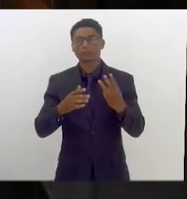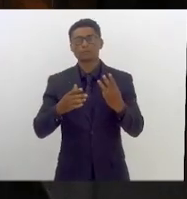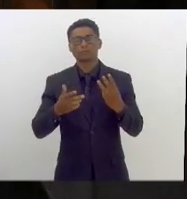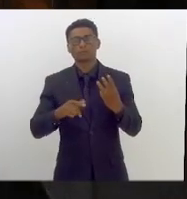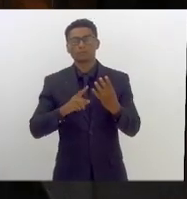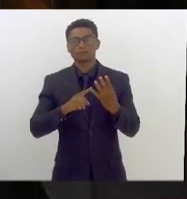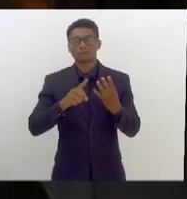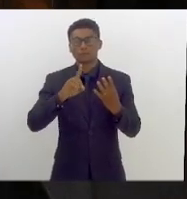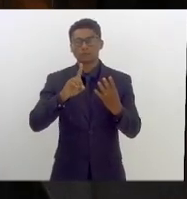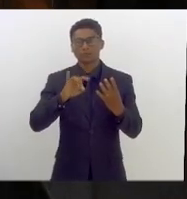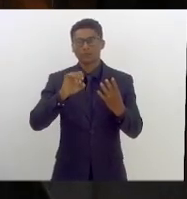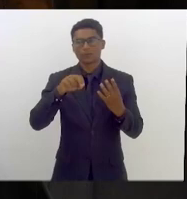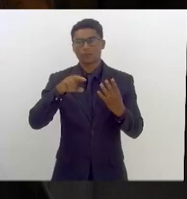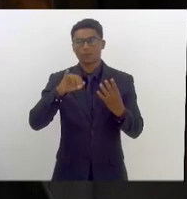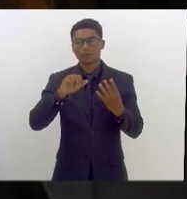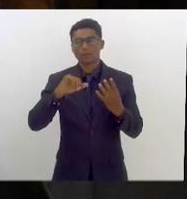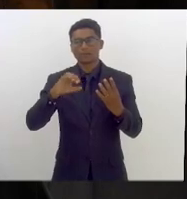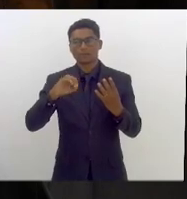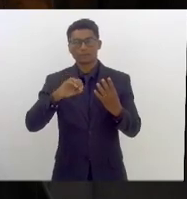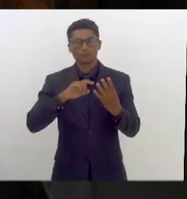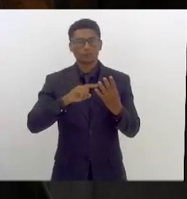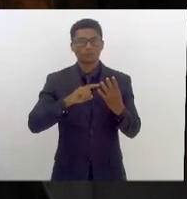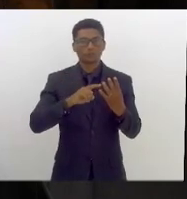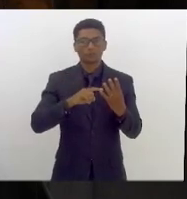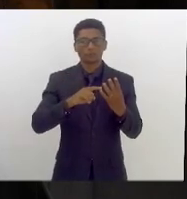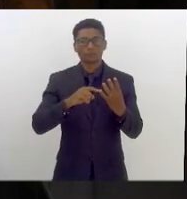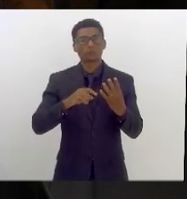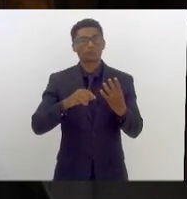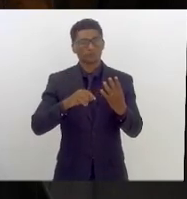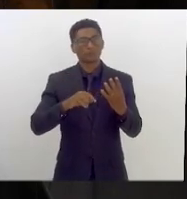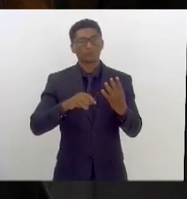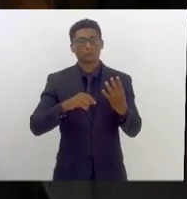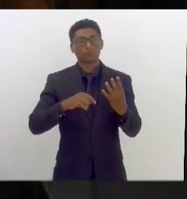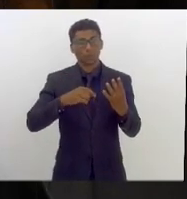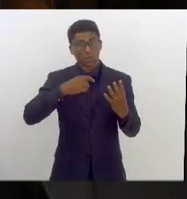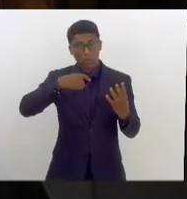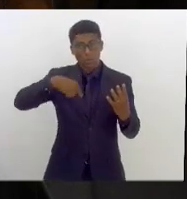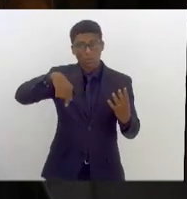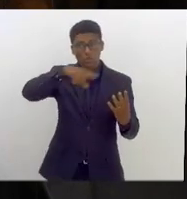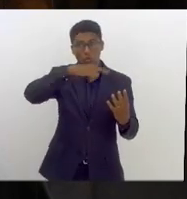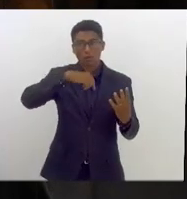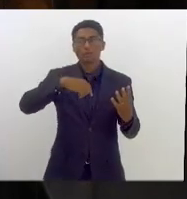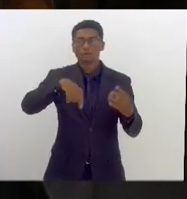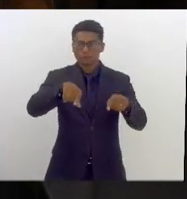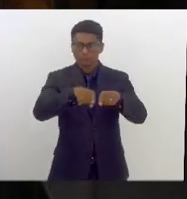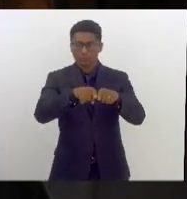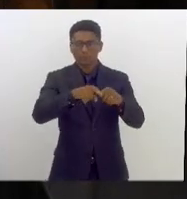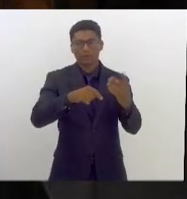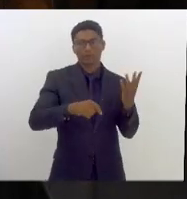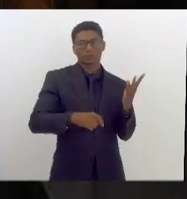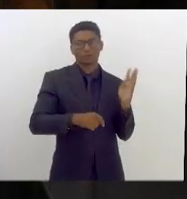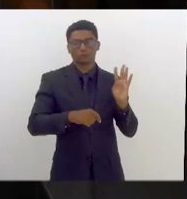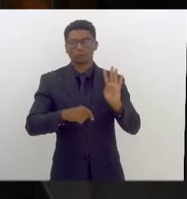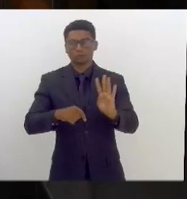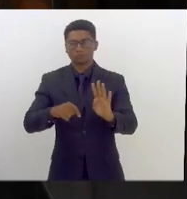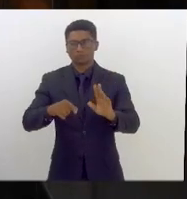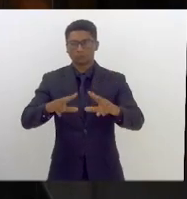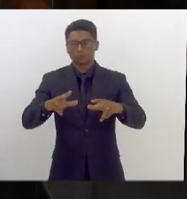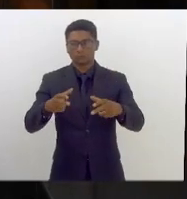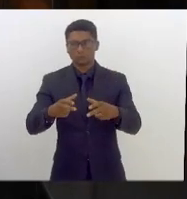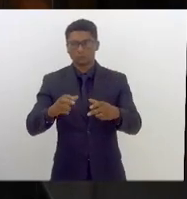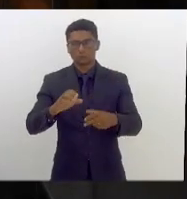deputado Dionísio Lins, fizemos parte da mesma. Queria